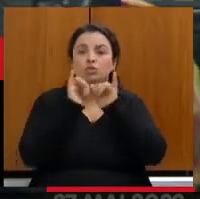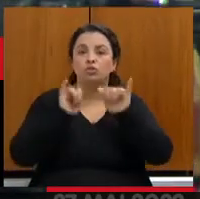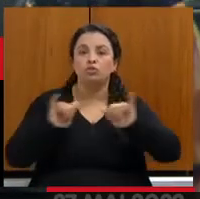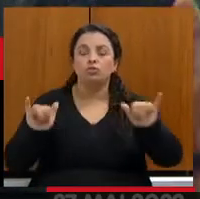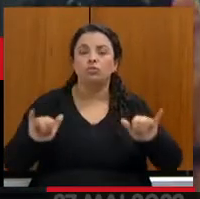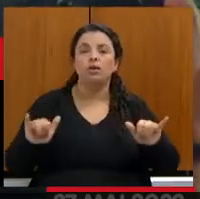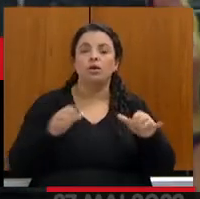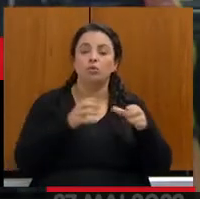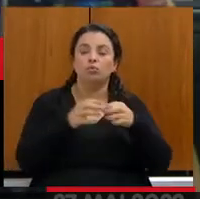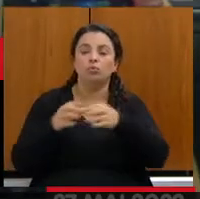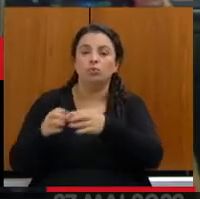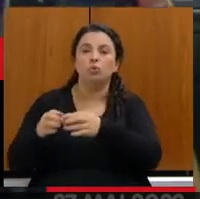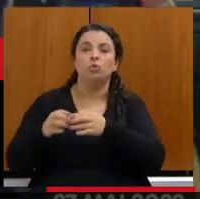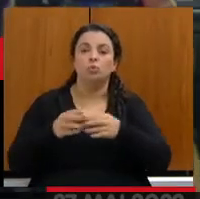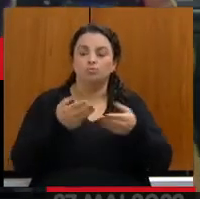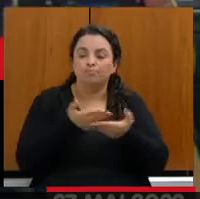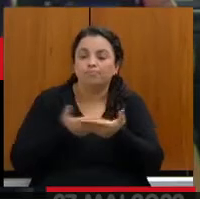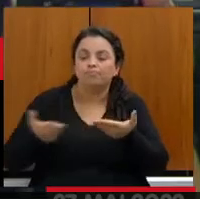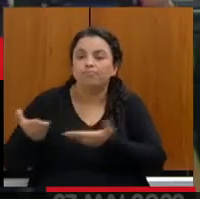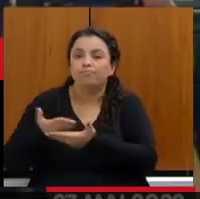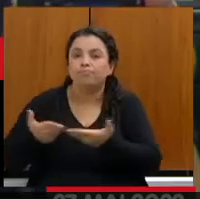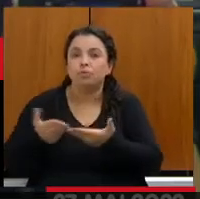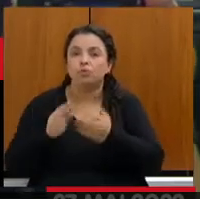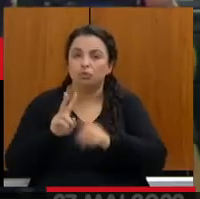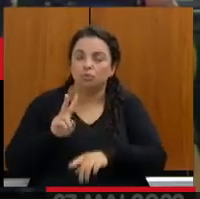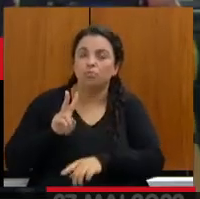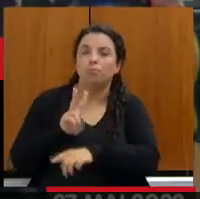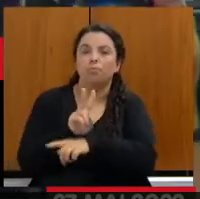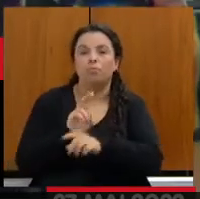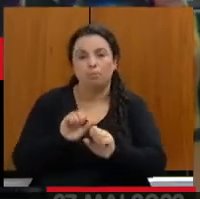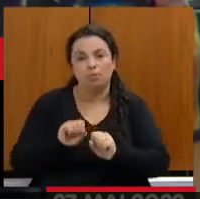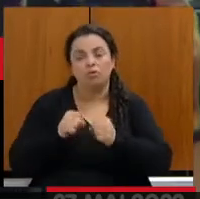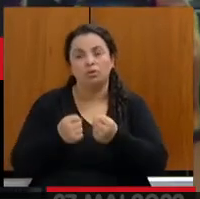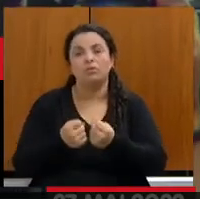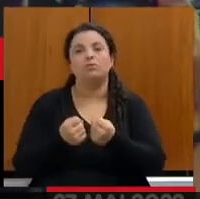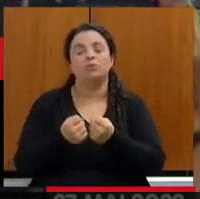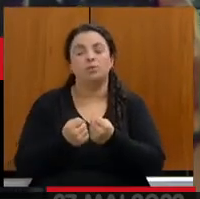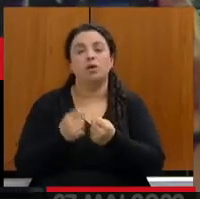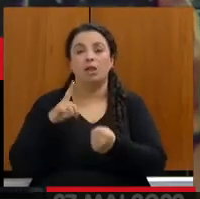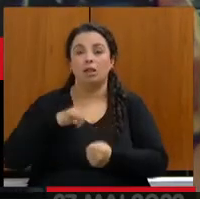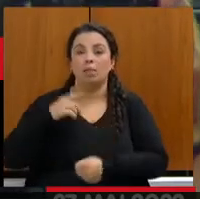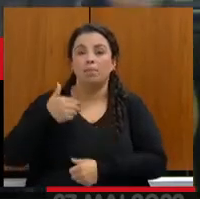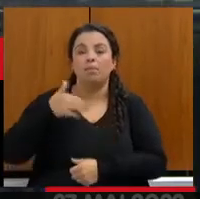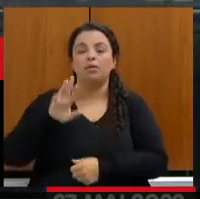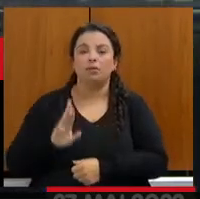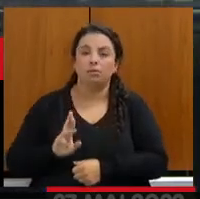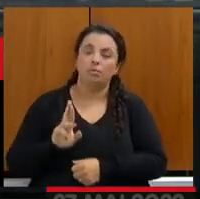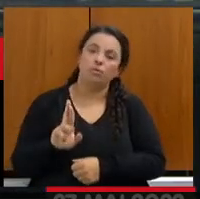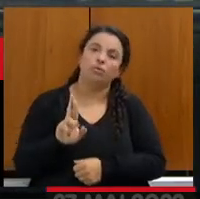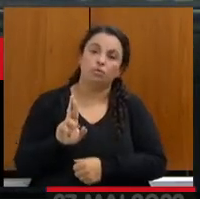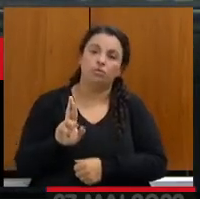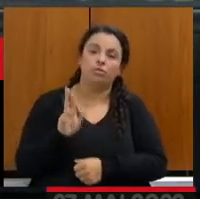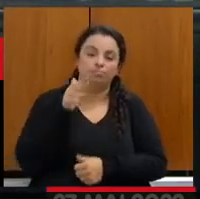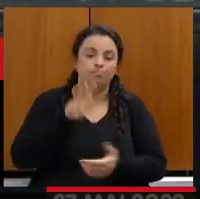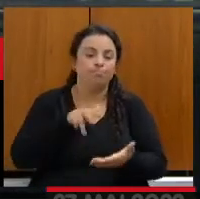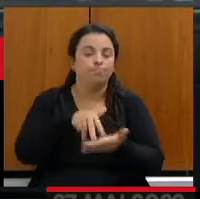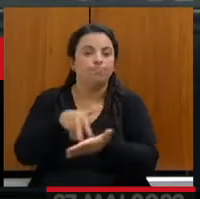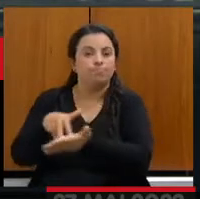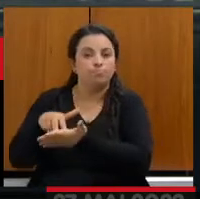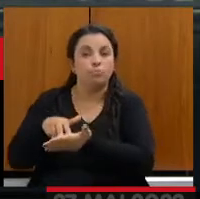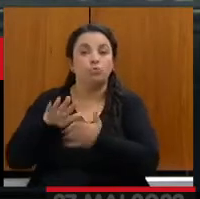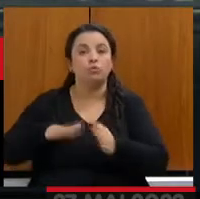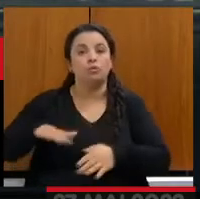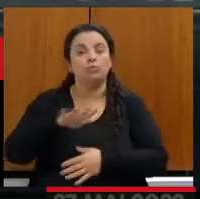e contribuir para o aumento da participação e da representatividade das mulheres nos espaços decisórios